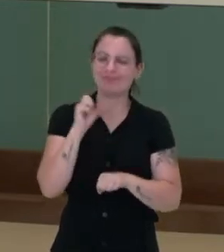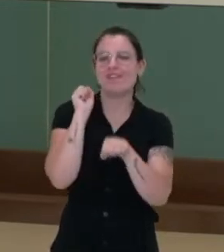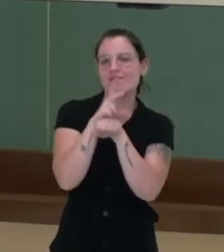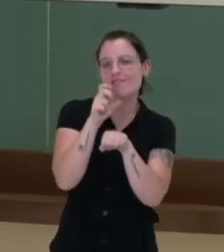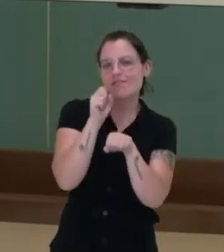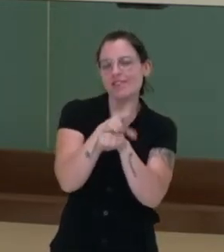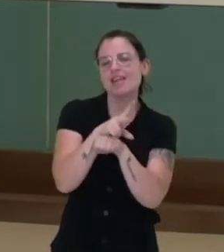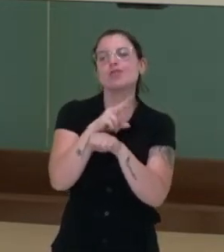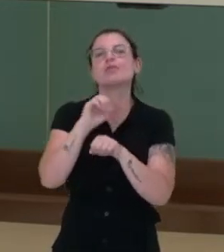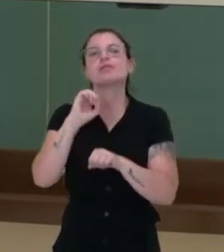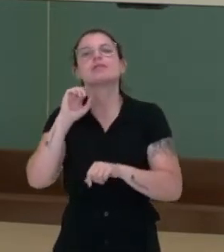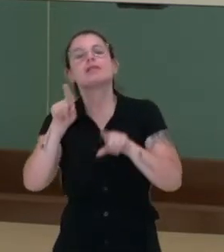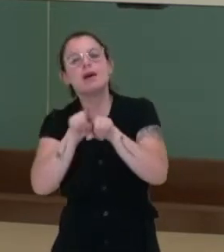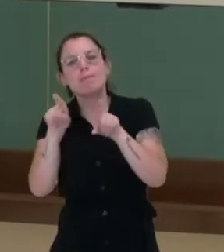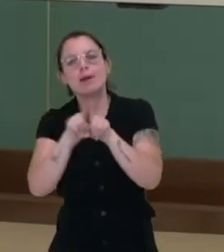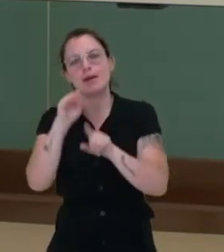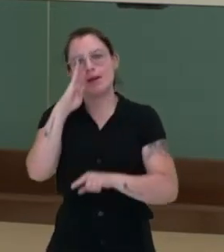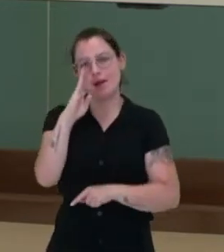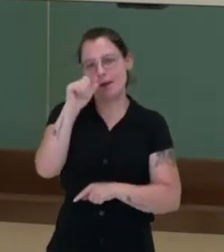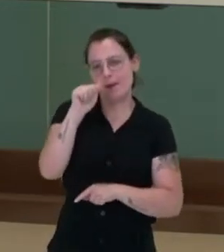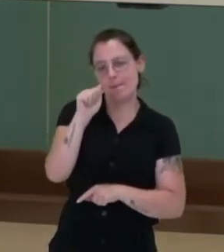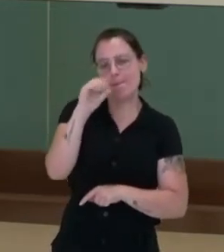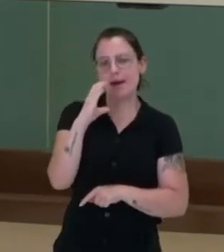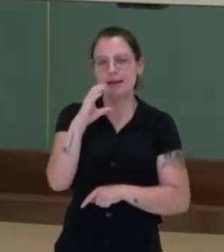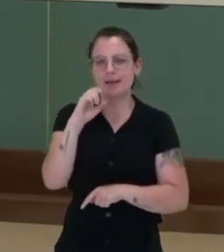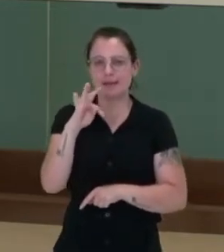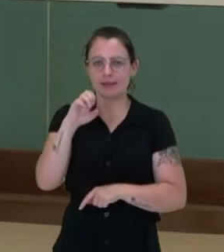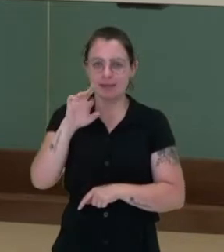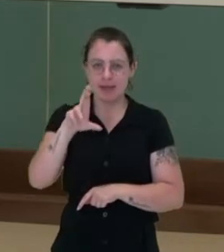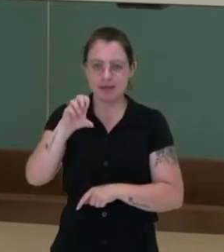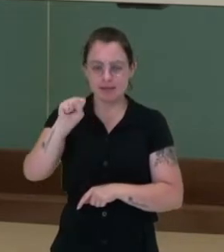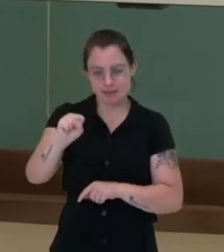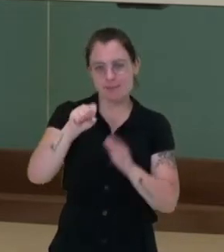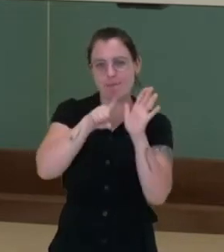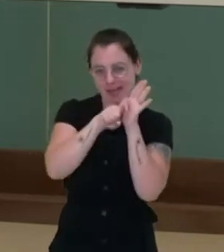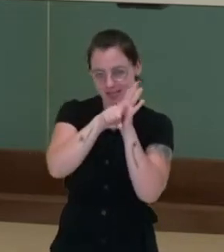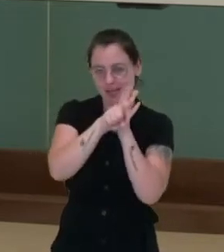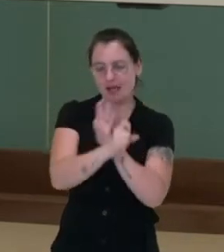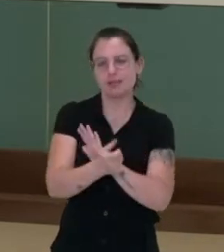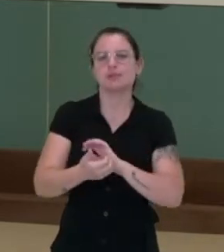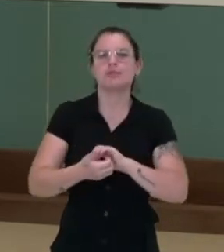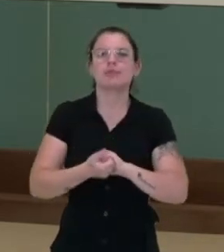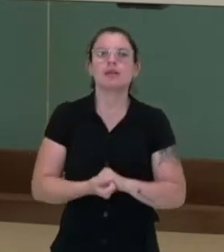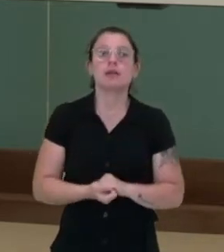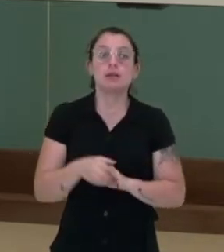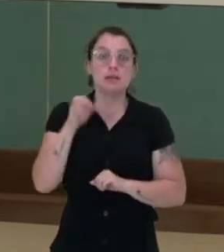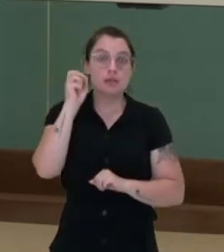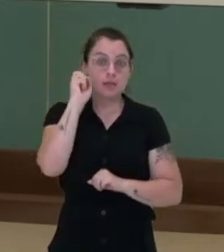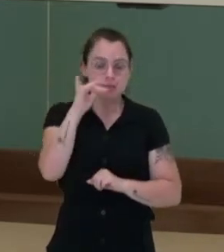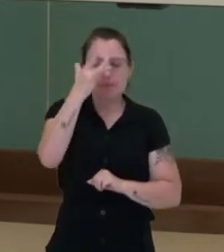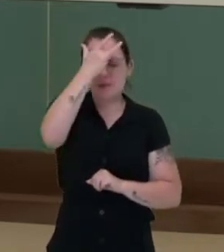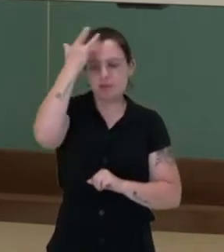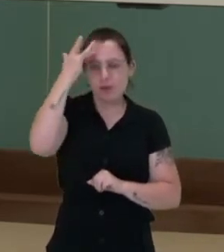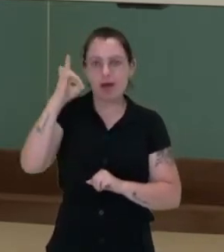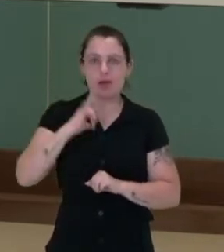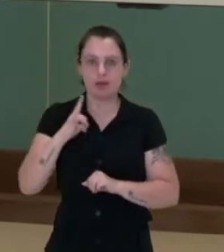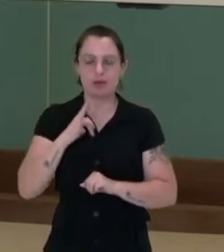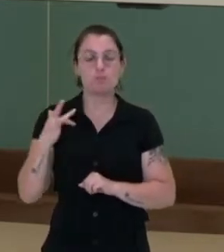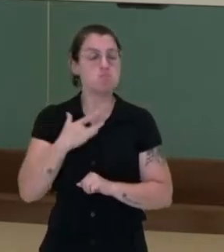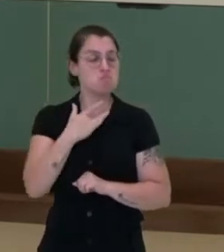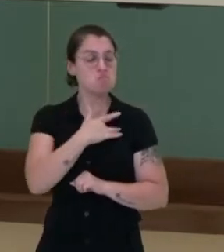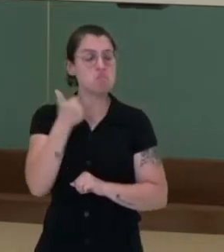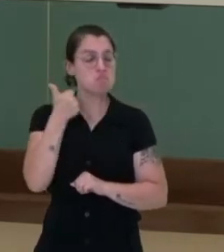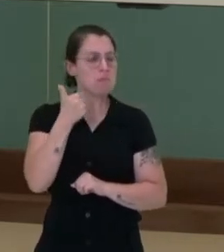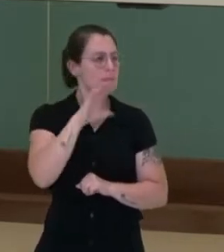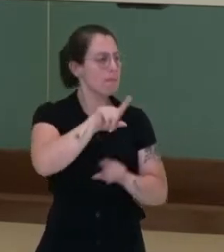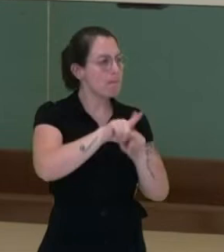doença. Esses agentes podem ficar aqui no ar. E se uma pessoa está saudável e entra nesse recinto e,